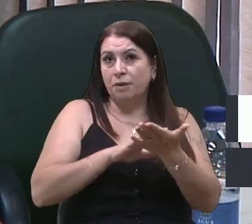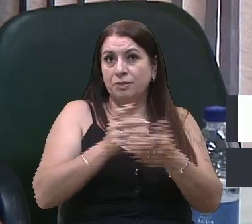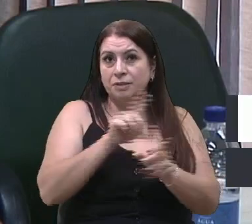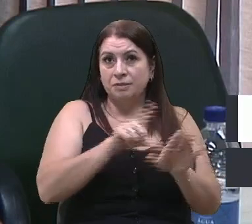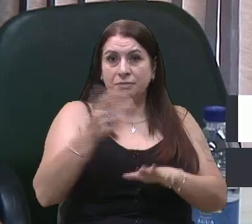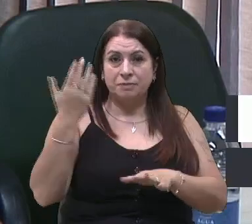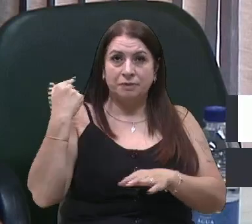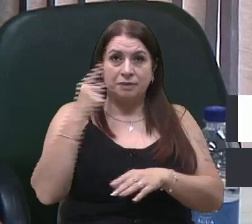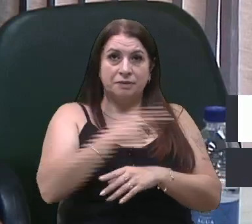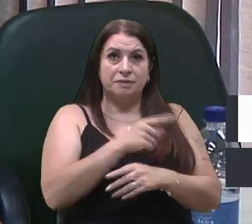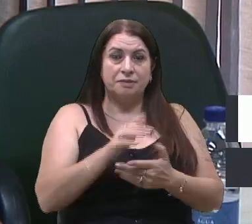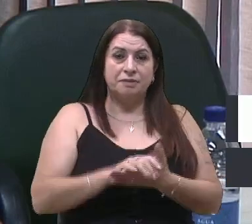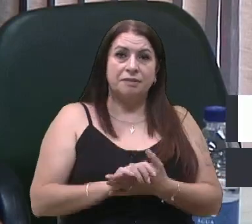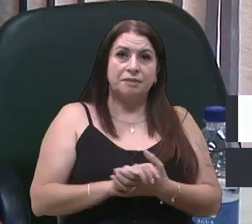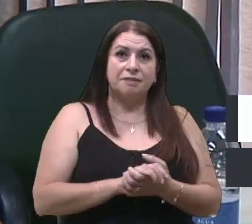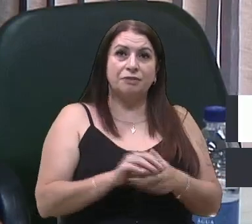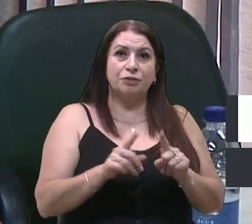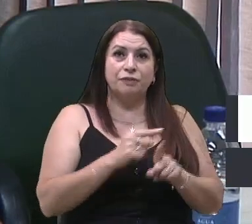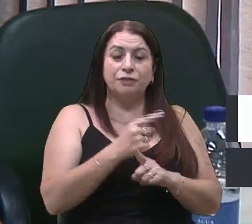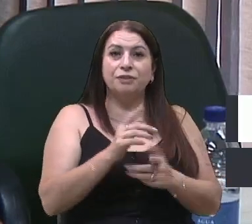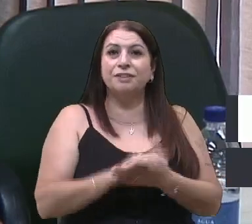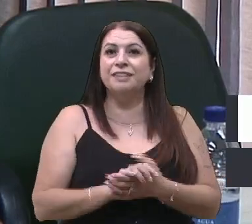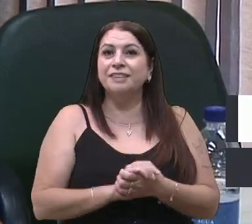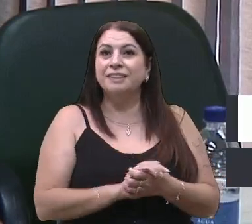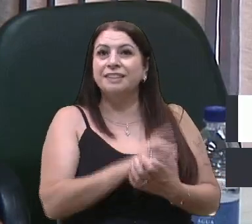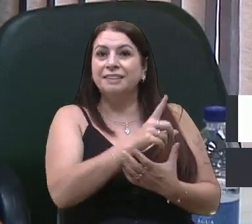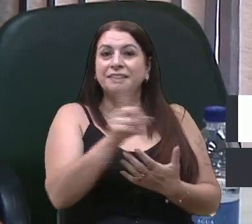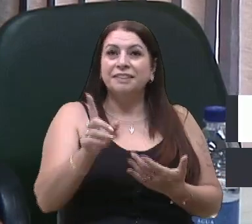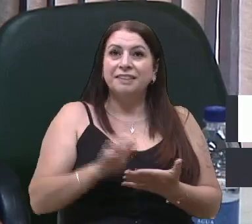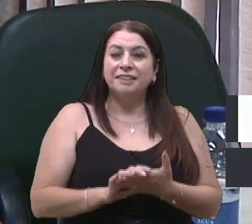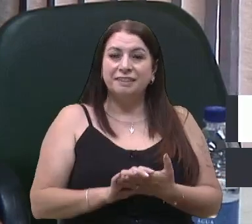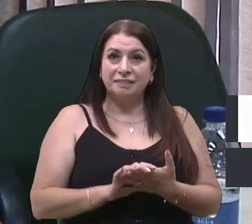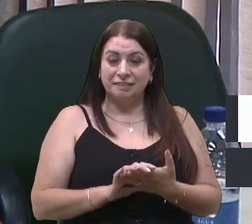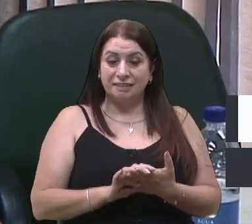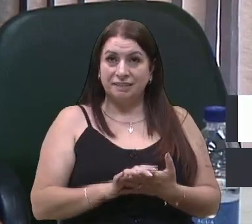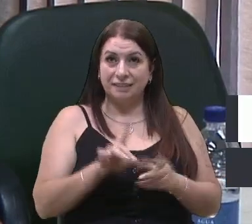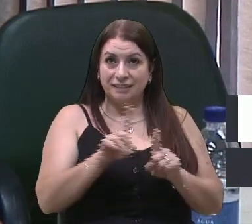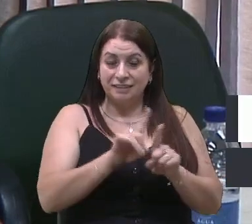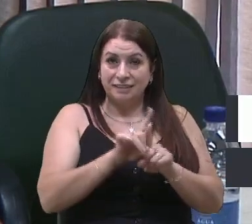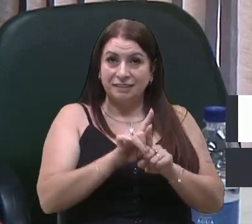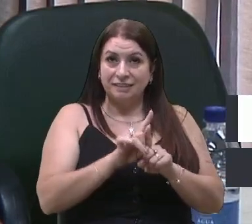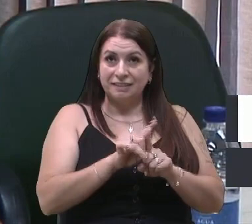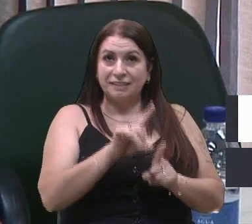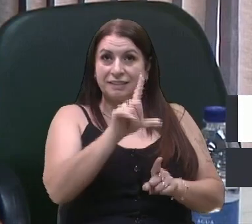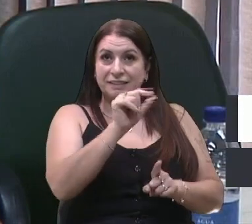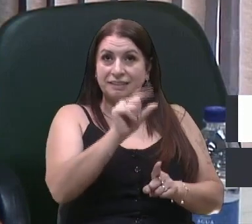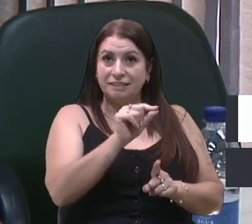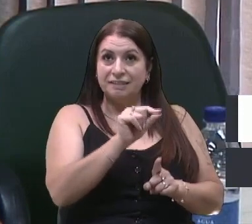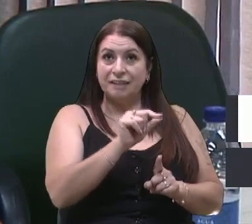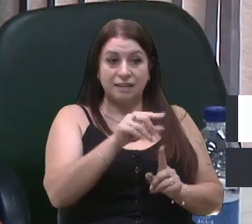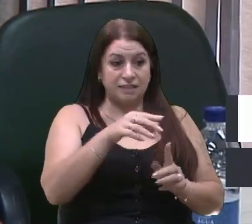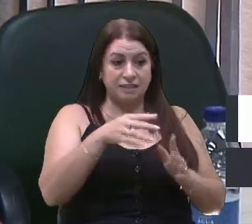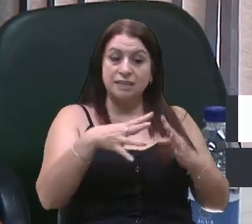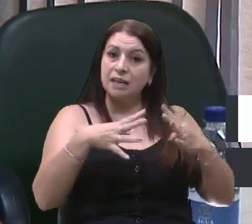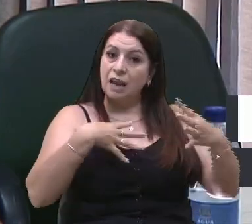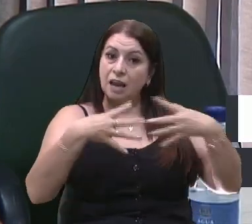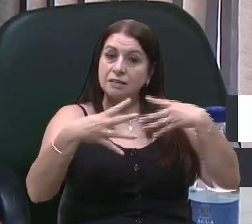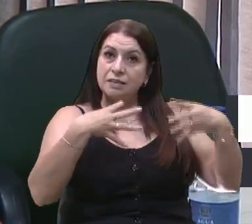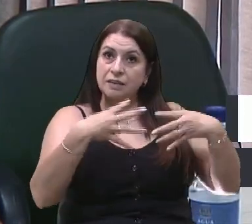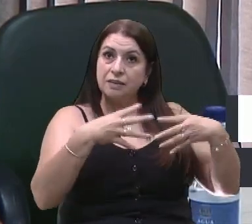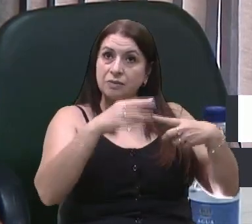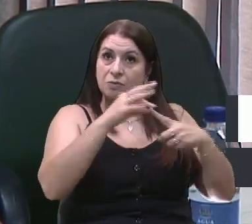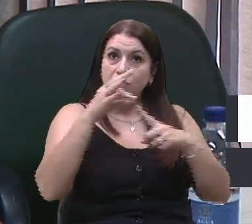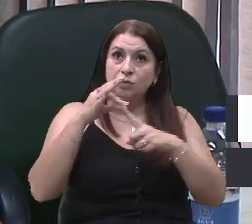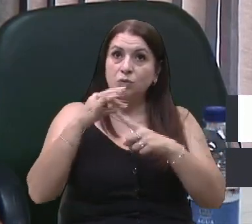já deveria ter feito e não fez e que precisa fazer daqui para frente, né? As 10 estações de transbordo permanecem as duas que começaram no